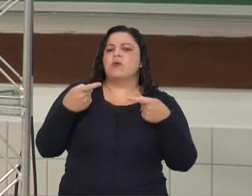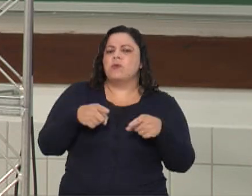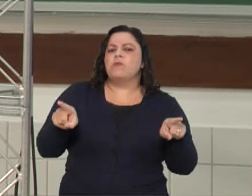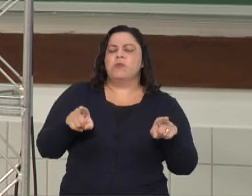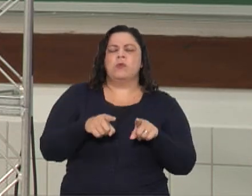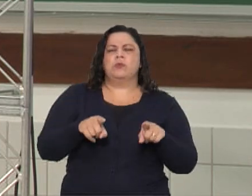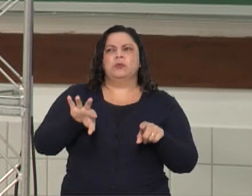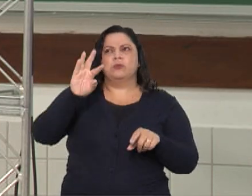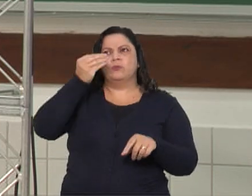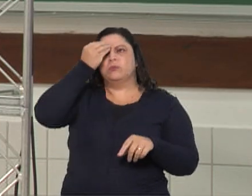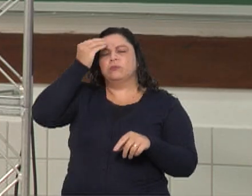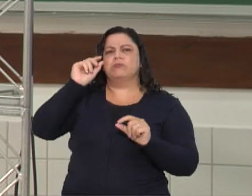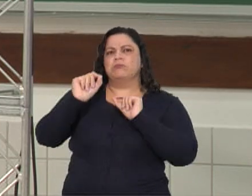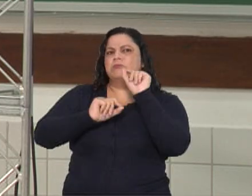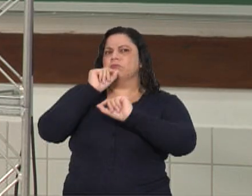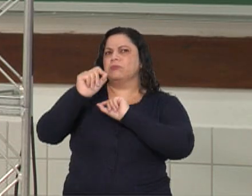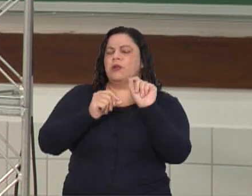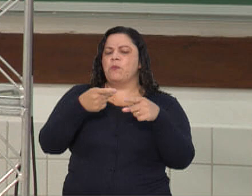tentar reparar mesmo